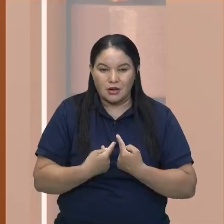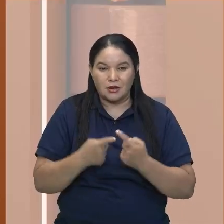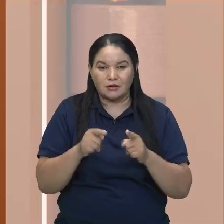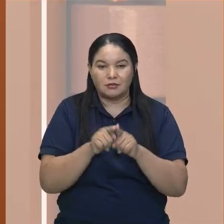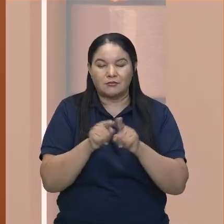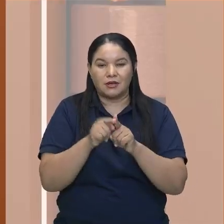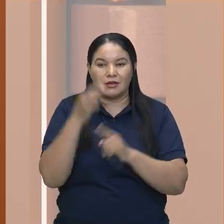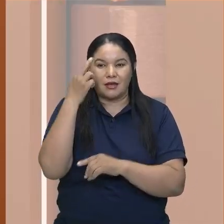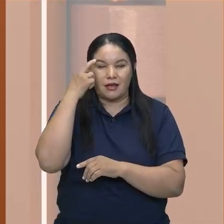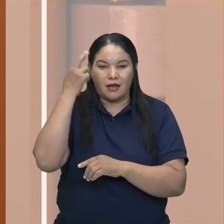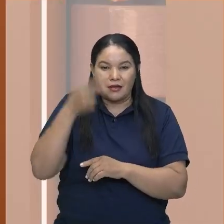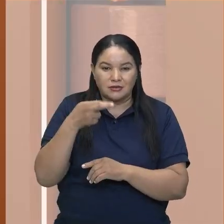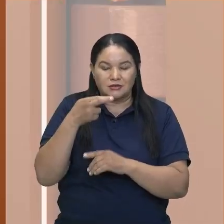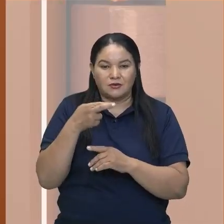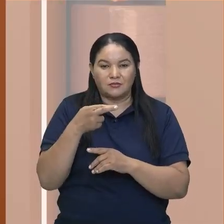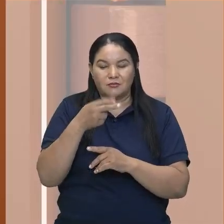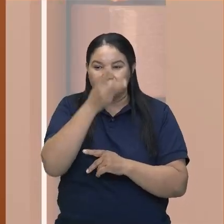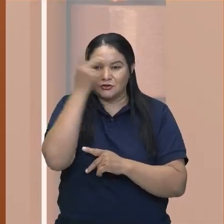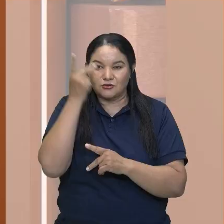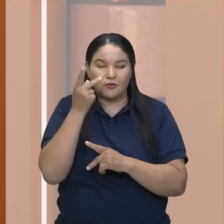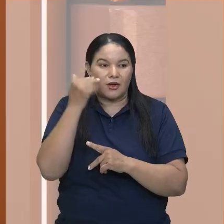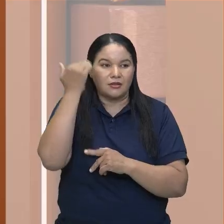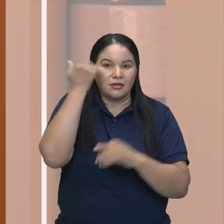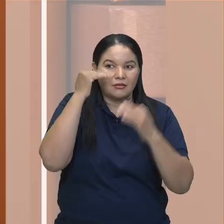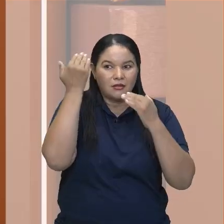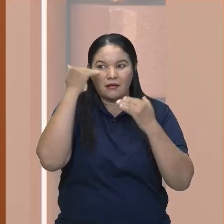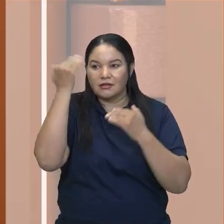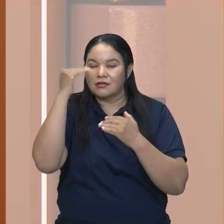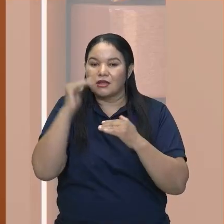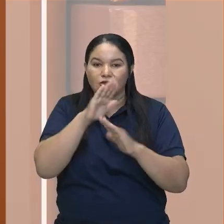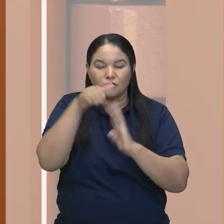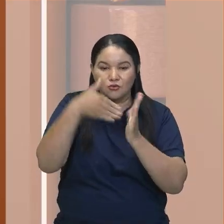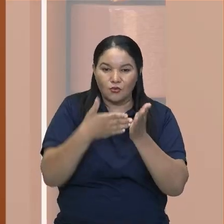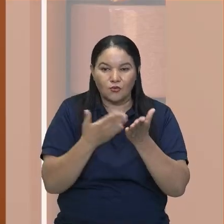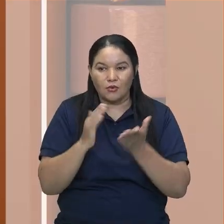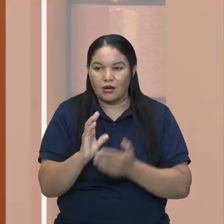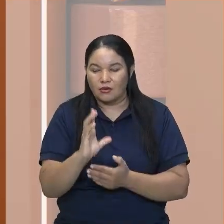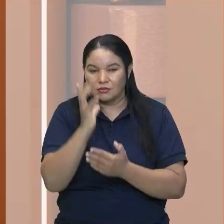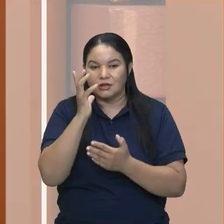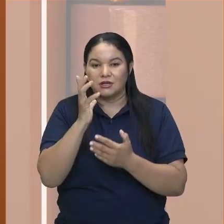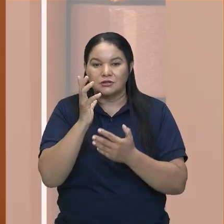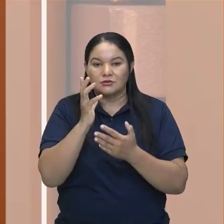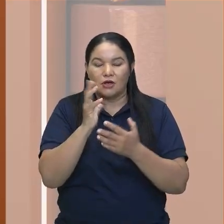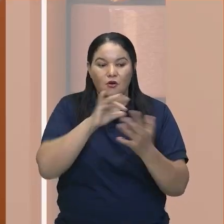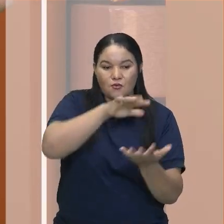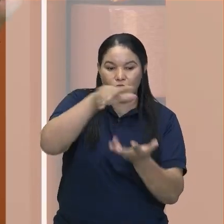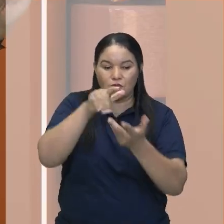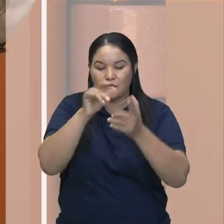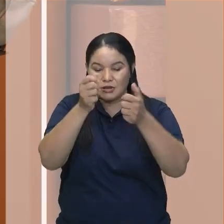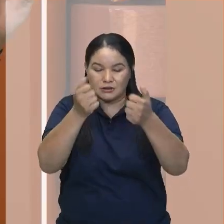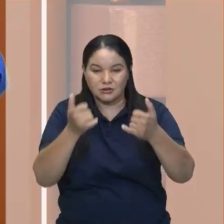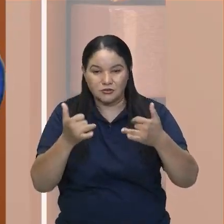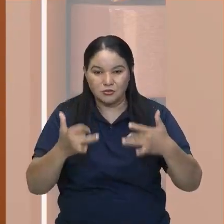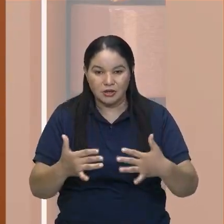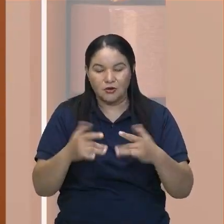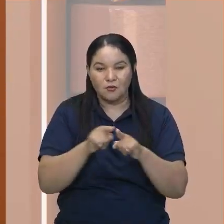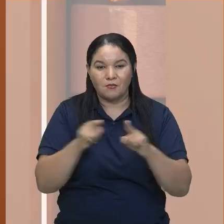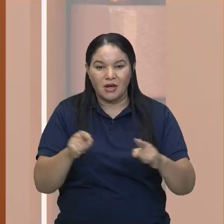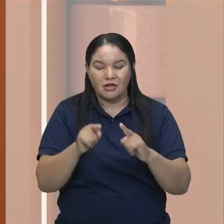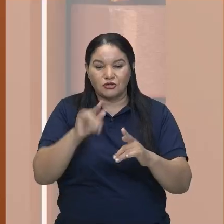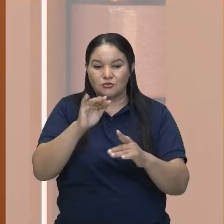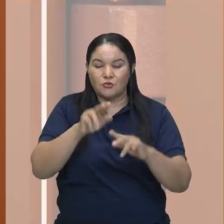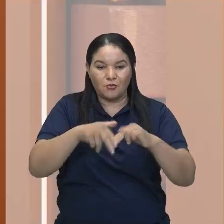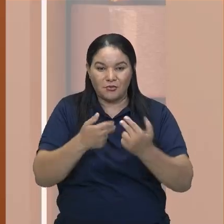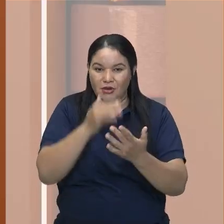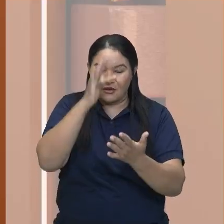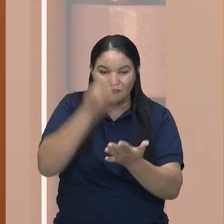capacidade de entender tudo o que acontece, todo o seu universo. Eu explico o universo, não mais através da fé, mas agora